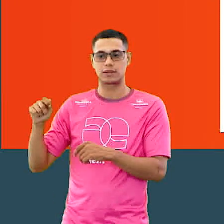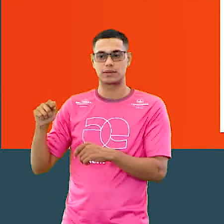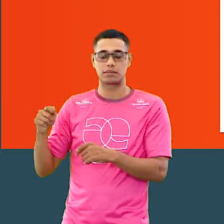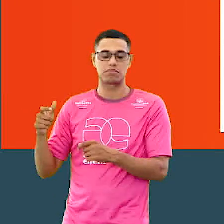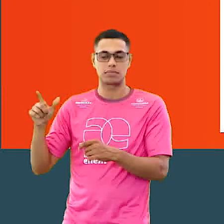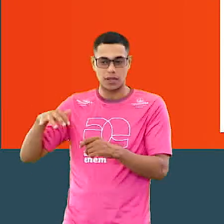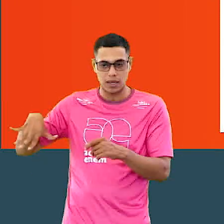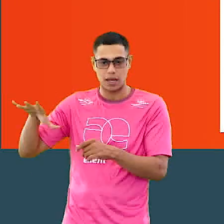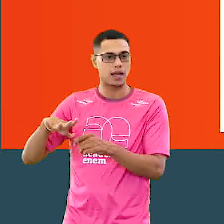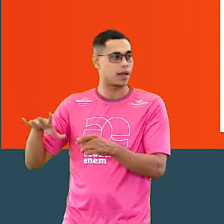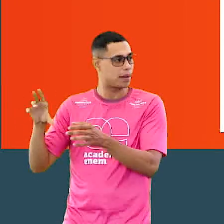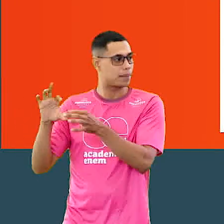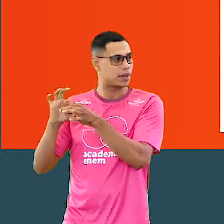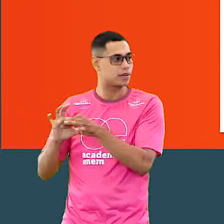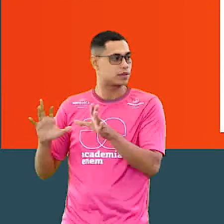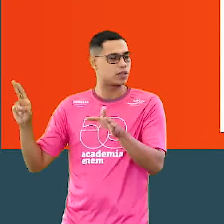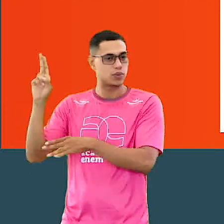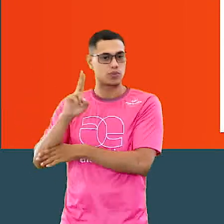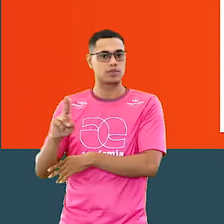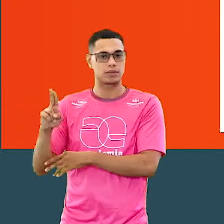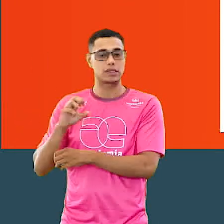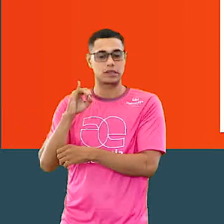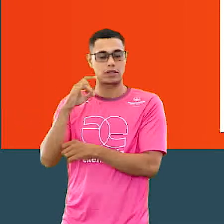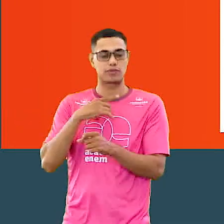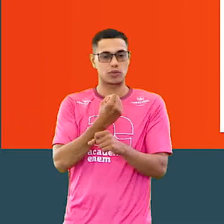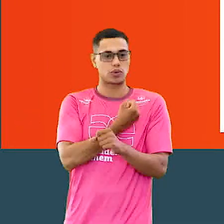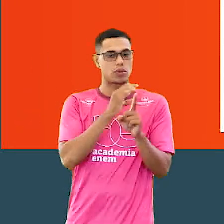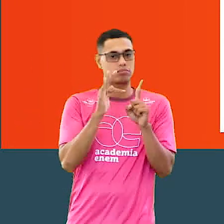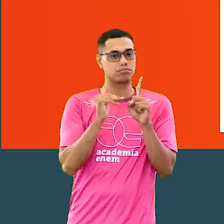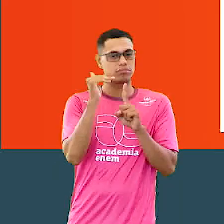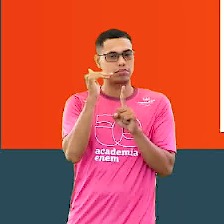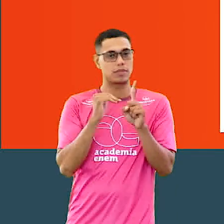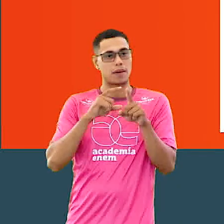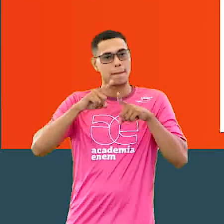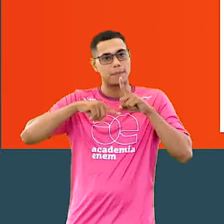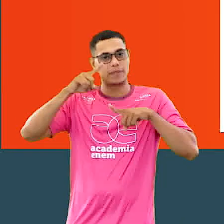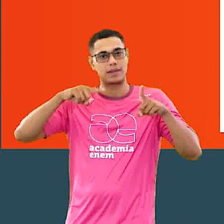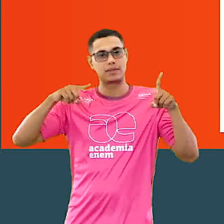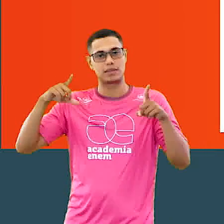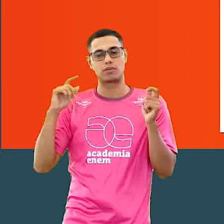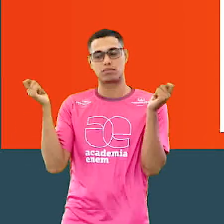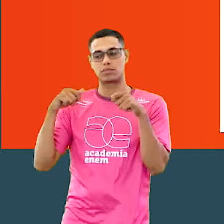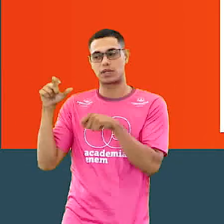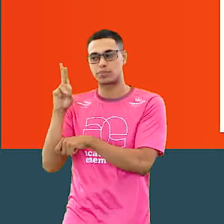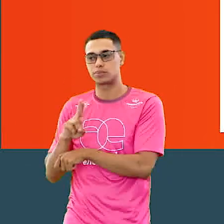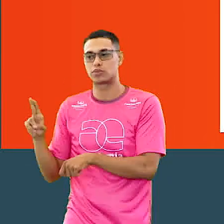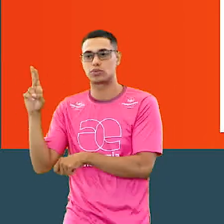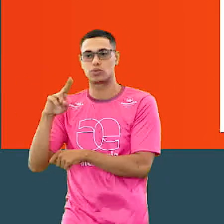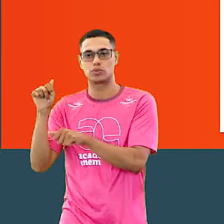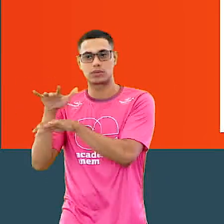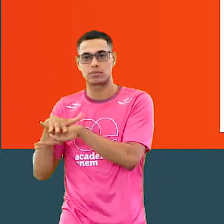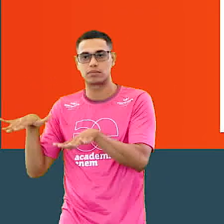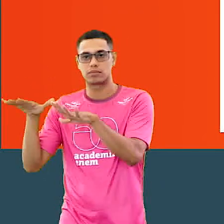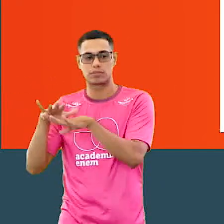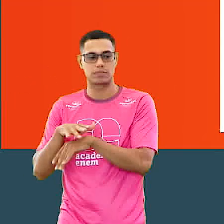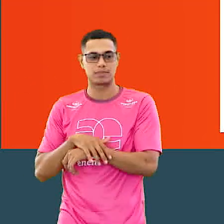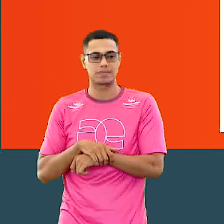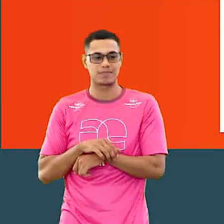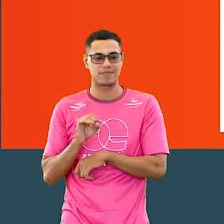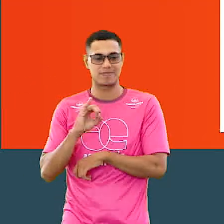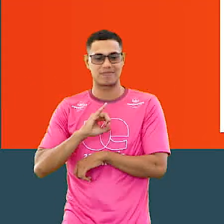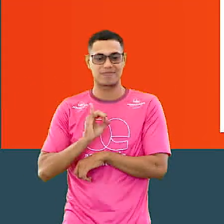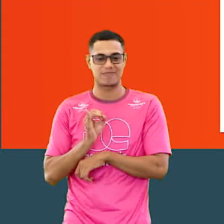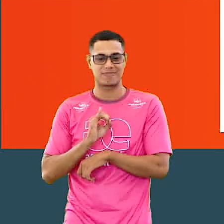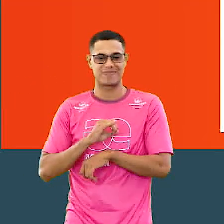acima disso, estiver dentro desse percentual, dessa variação, você vai pegar uma vaga de ampla concorrência, sim.